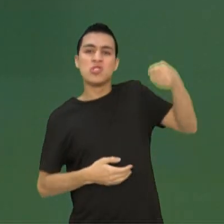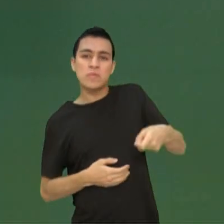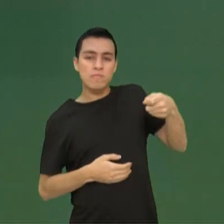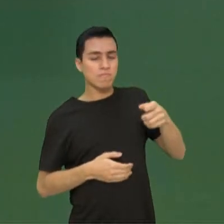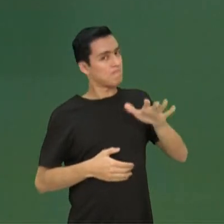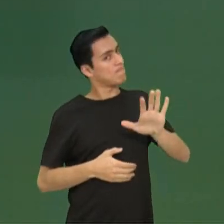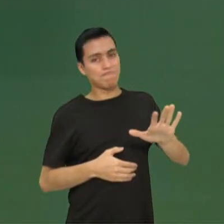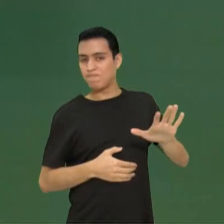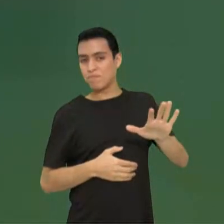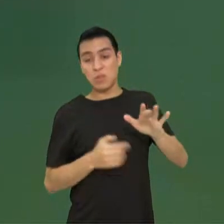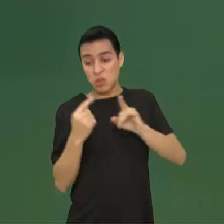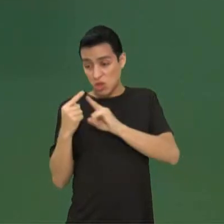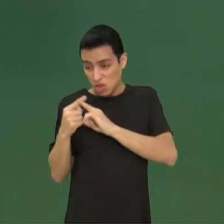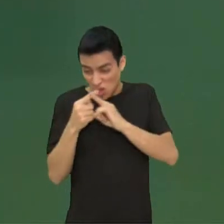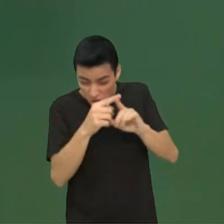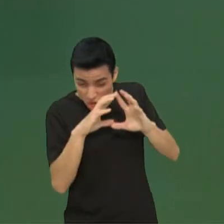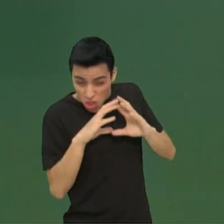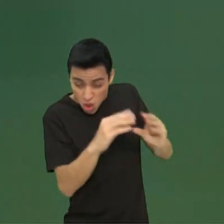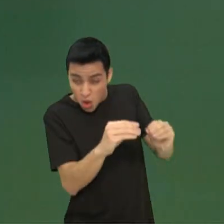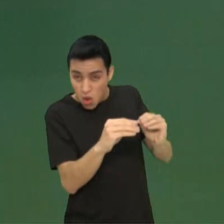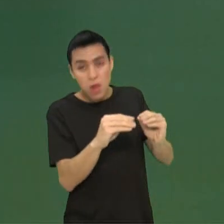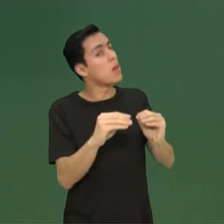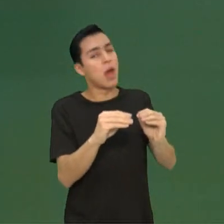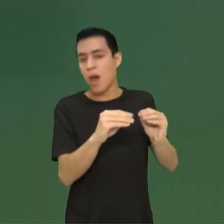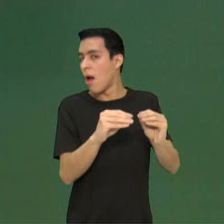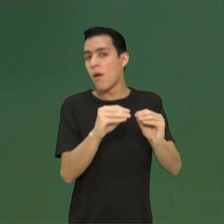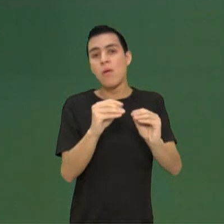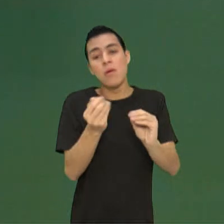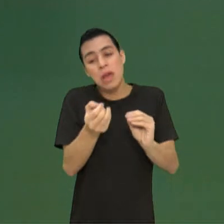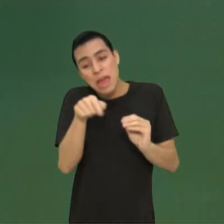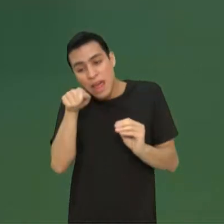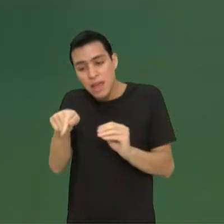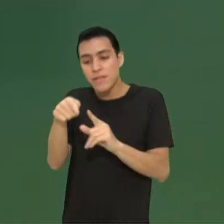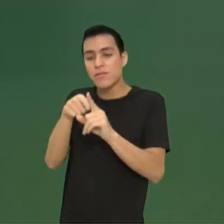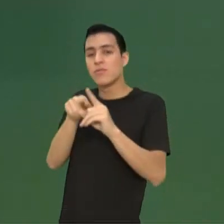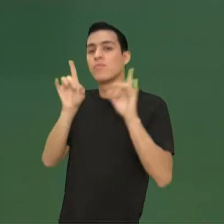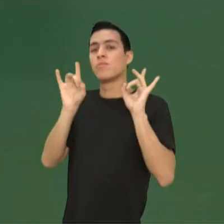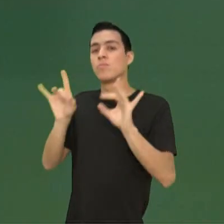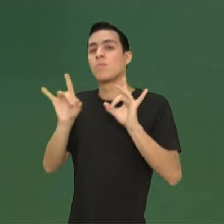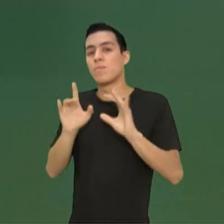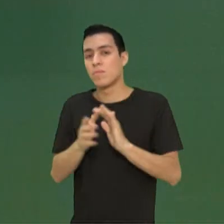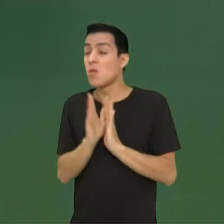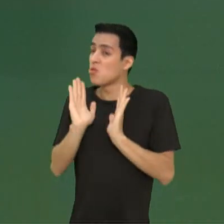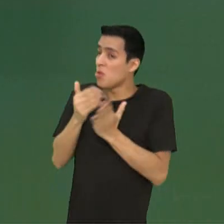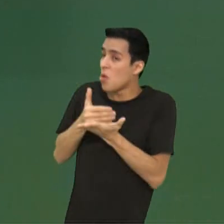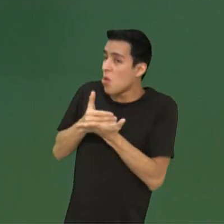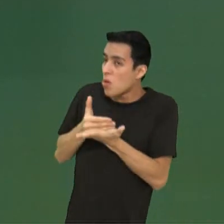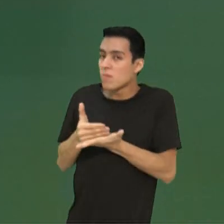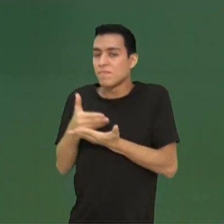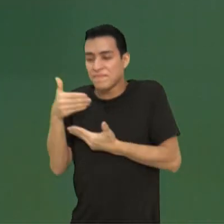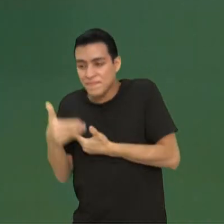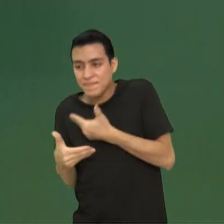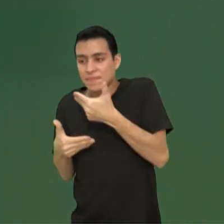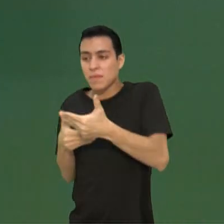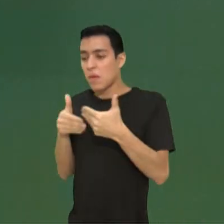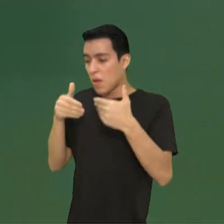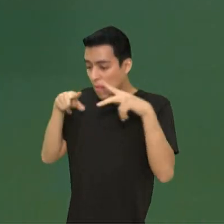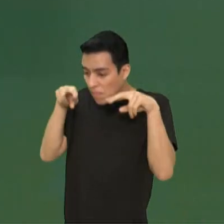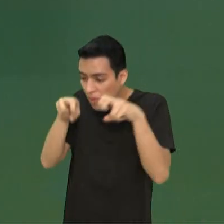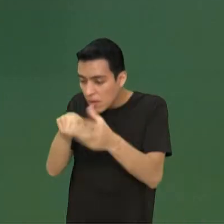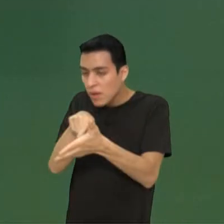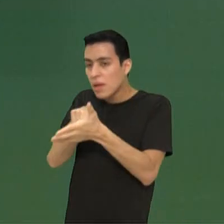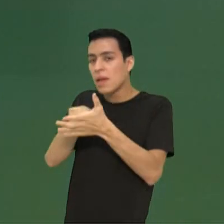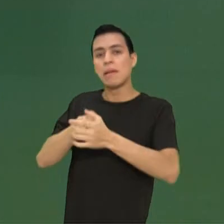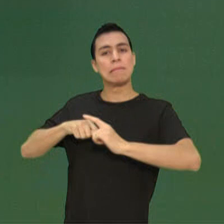certo? Então destrói todo o plástico do planeta? Não. Este tipo aqui. Já é um começo, dá para se aprofundar nos